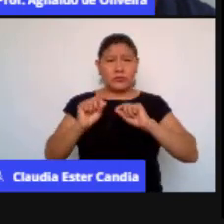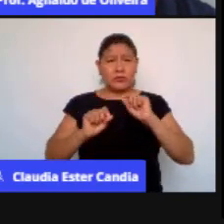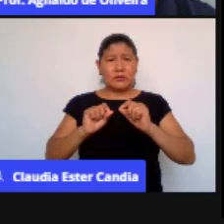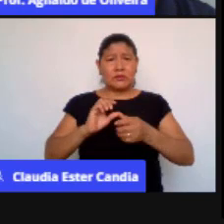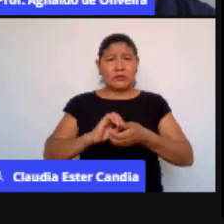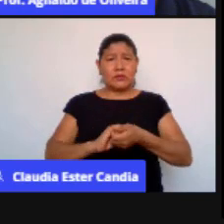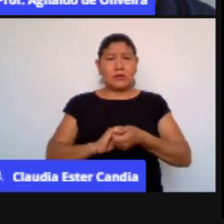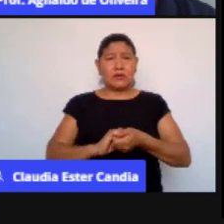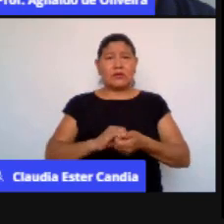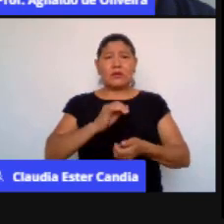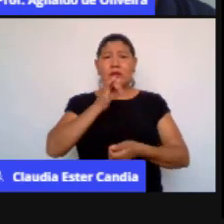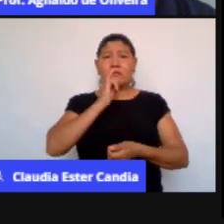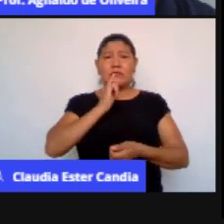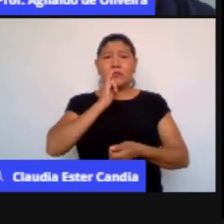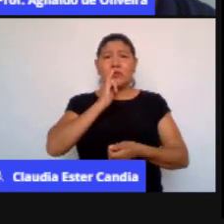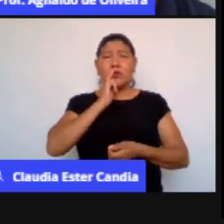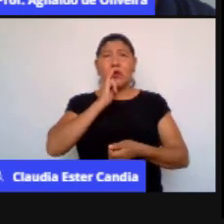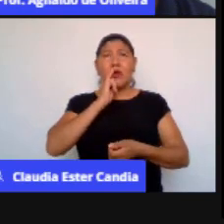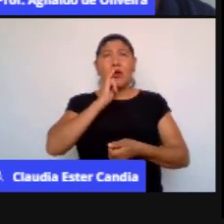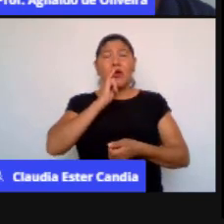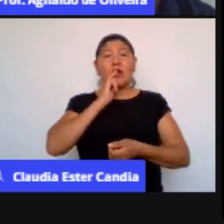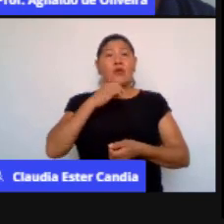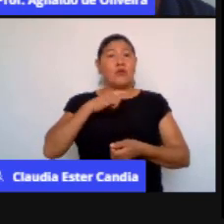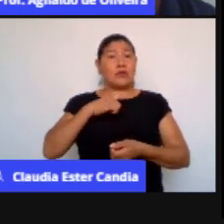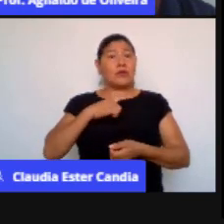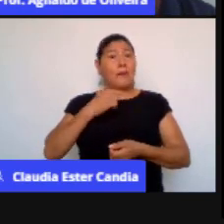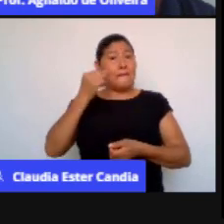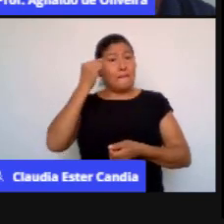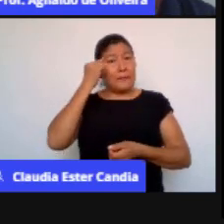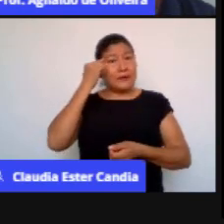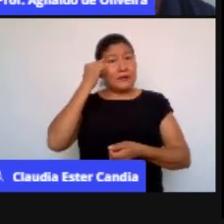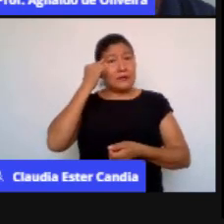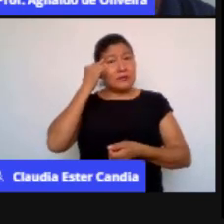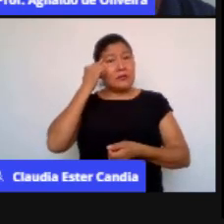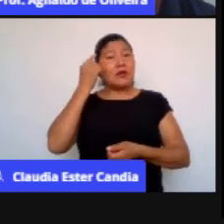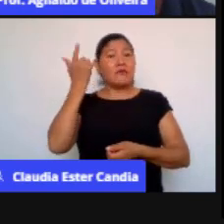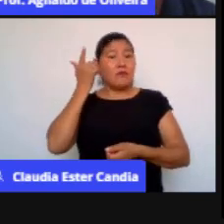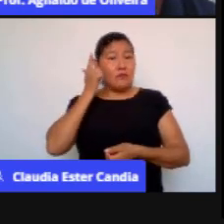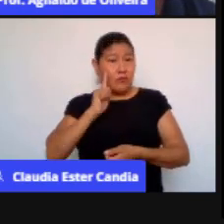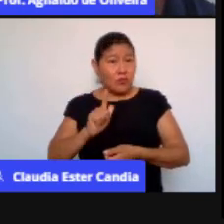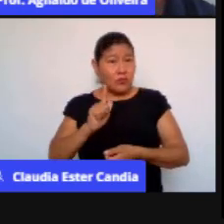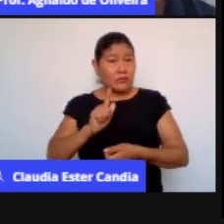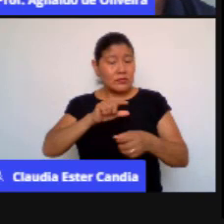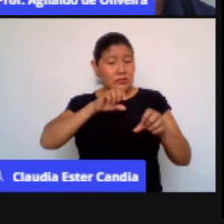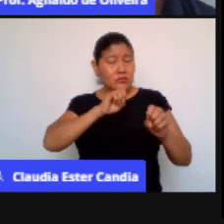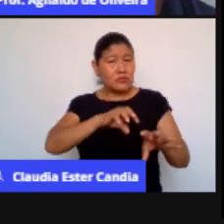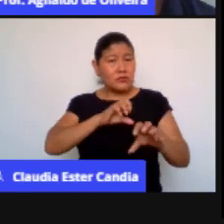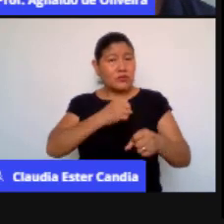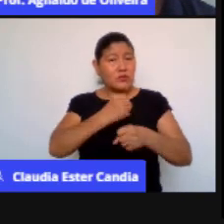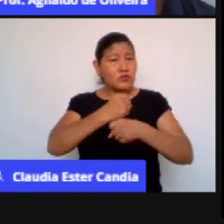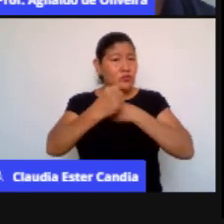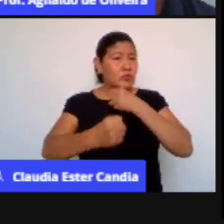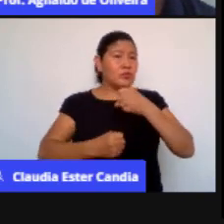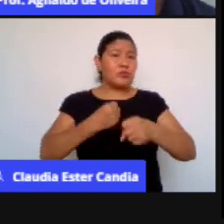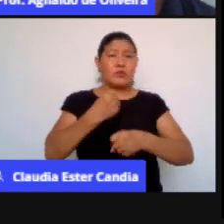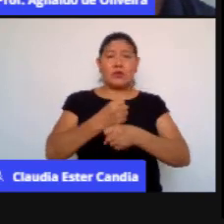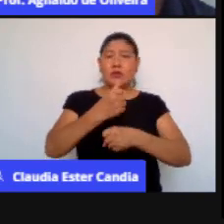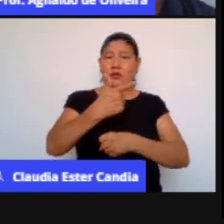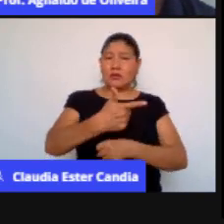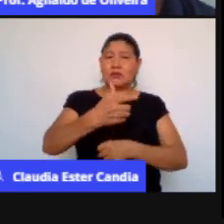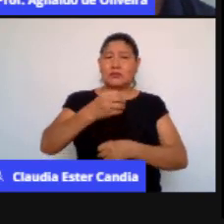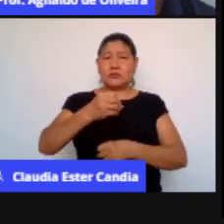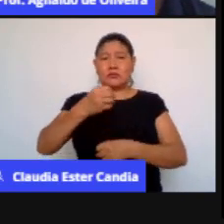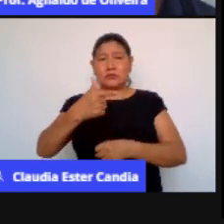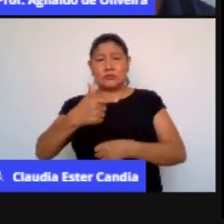É específico para o ano de 2021, tá? Então, não quer dizer que o nosso referencial curricular ele deixou de ter validade, né? Então,